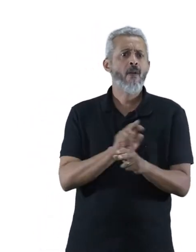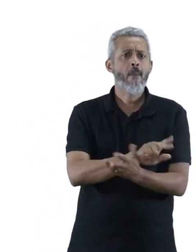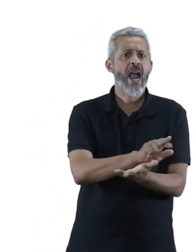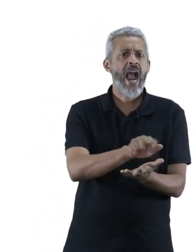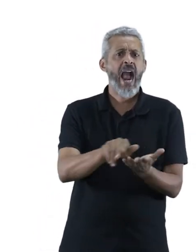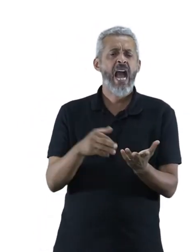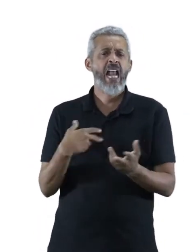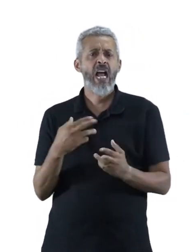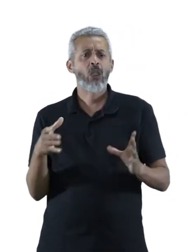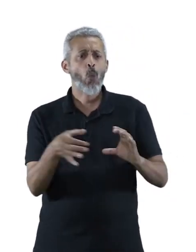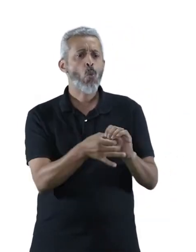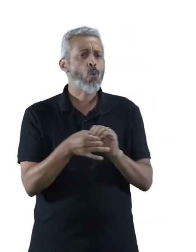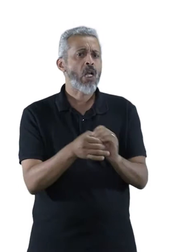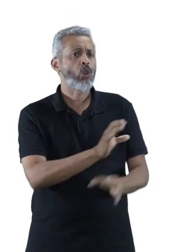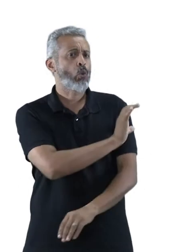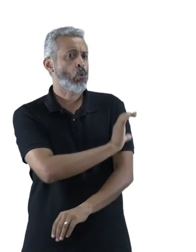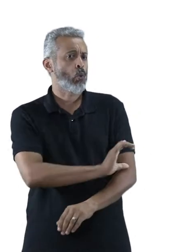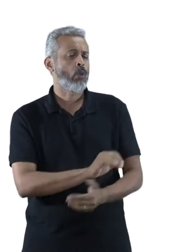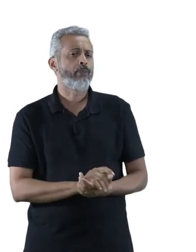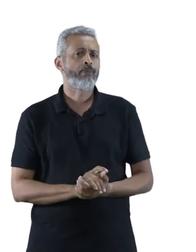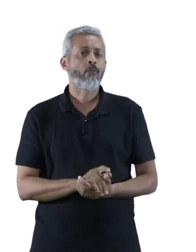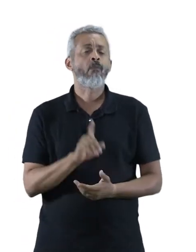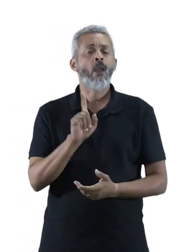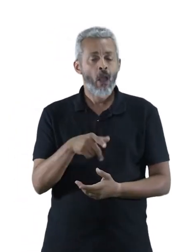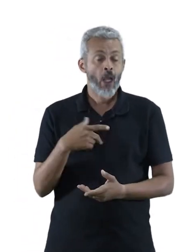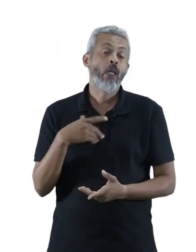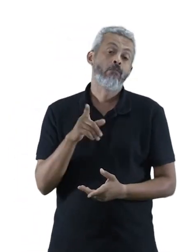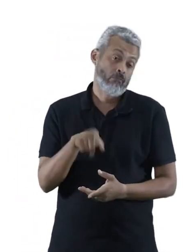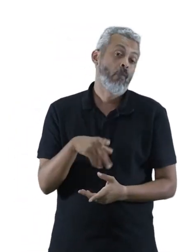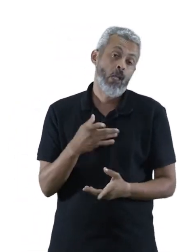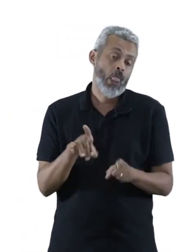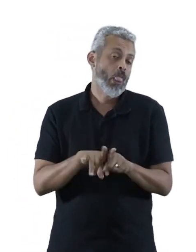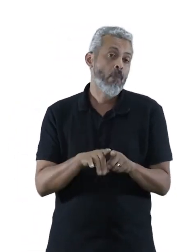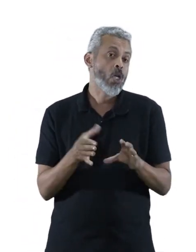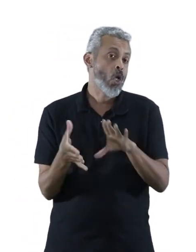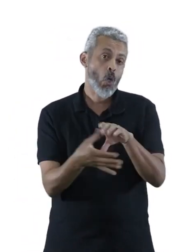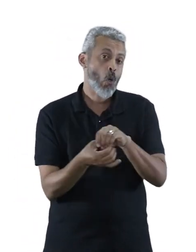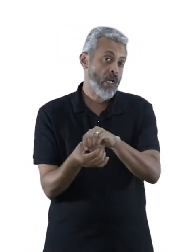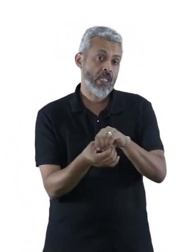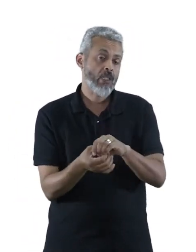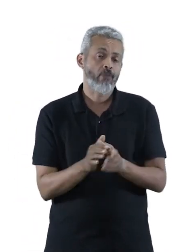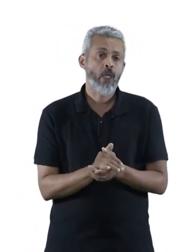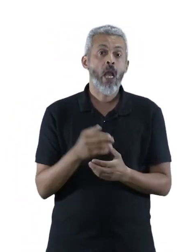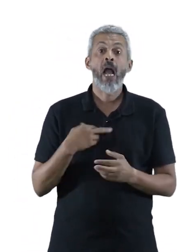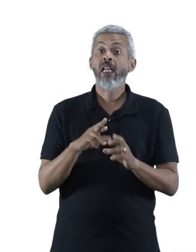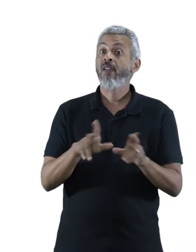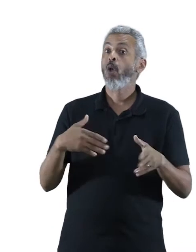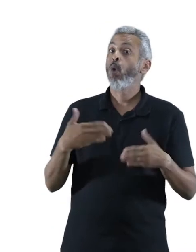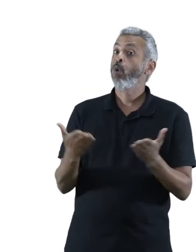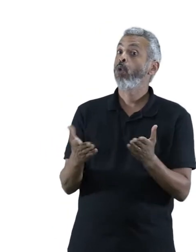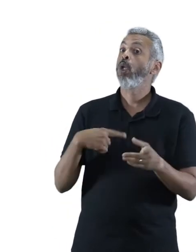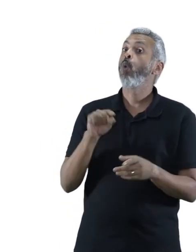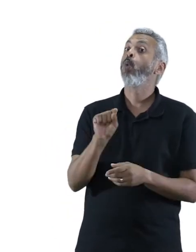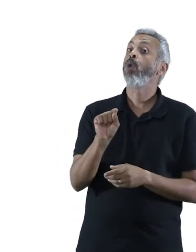várias integrações culturais. Isso, de uma certa forma, é realmente a globalização. A diferença é que hoje eu tenho